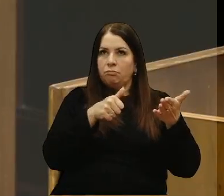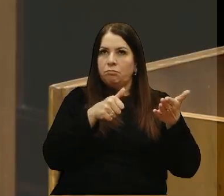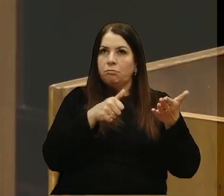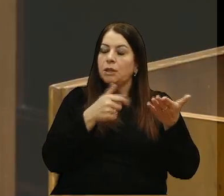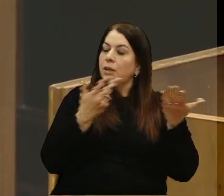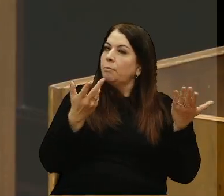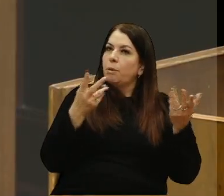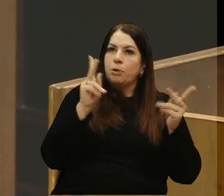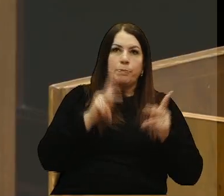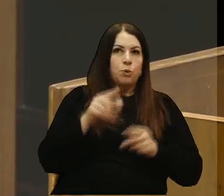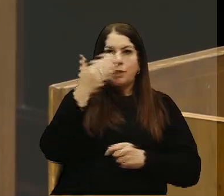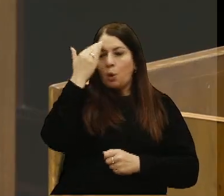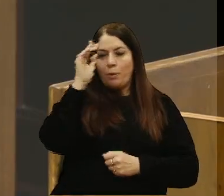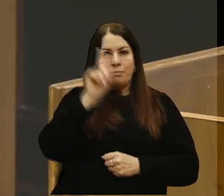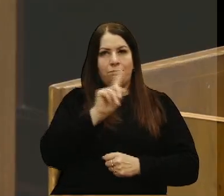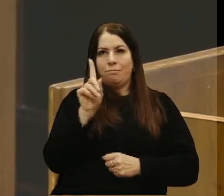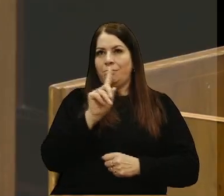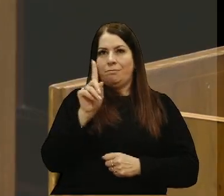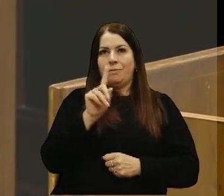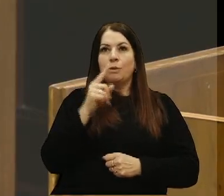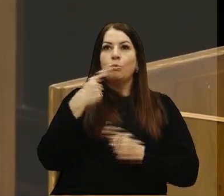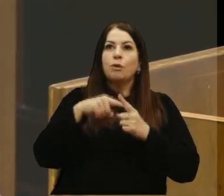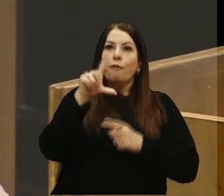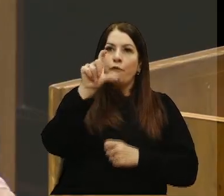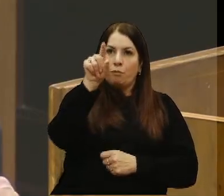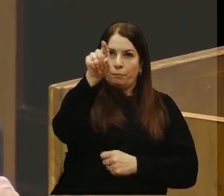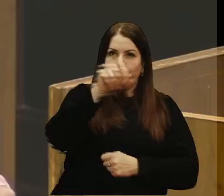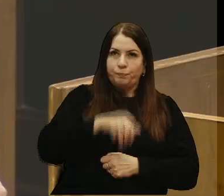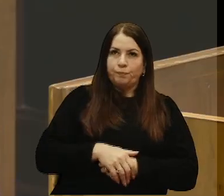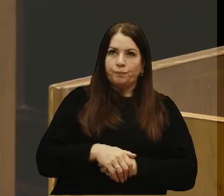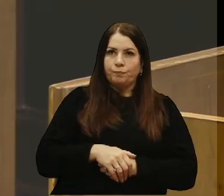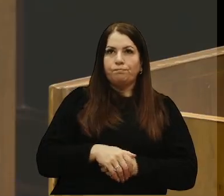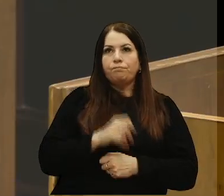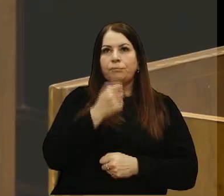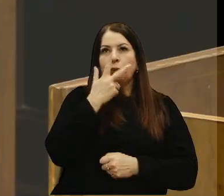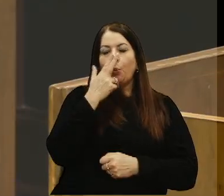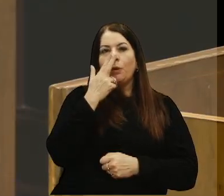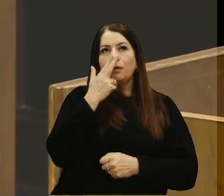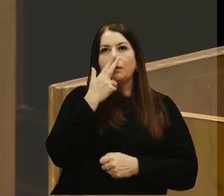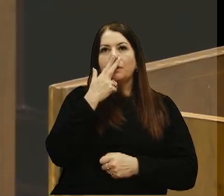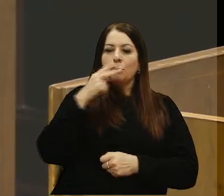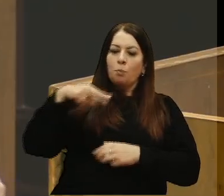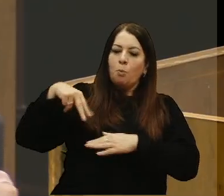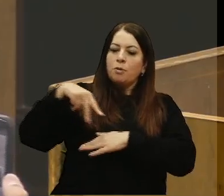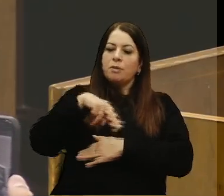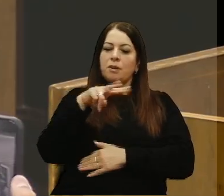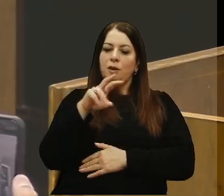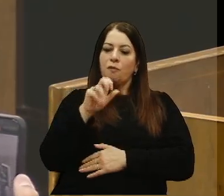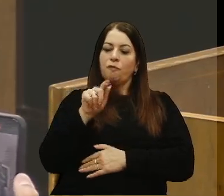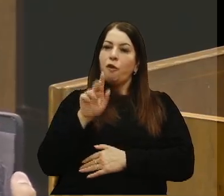Mas muitas pessoas não entenderam. Porque aqui nessa foto, ele parece o modelo da Vogue.